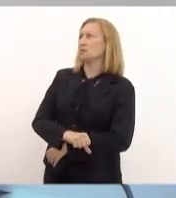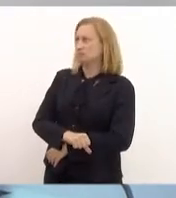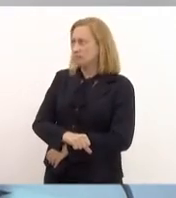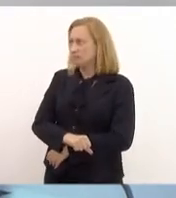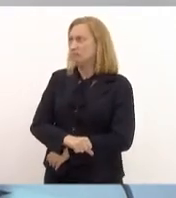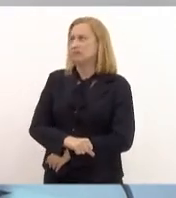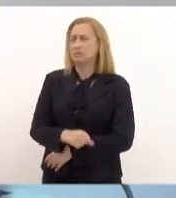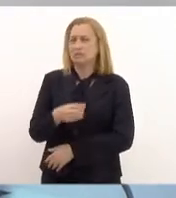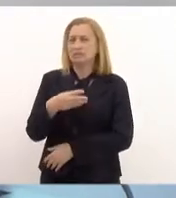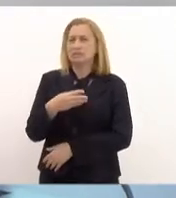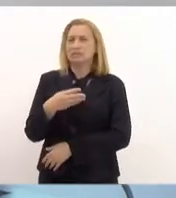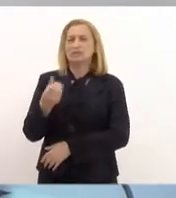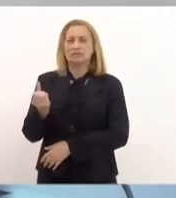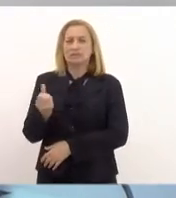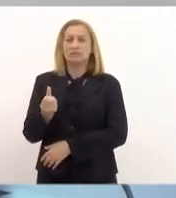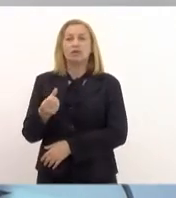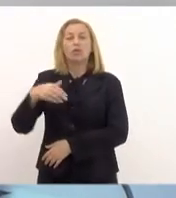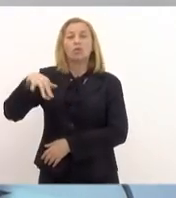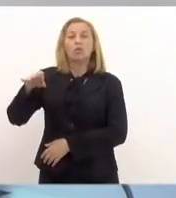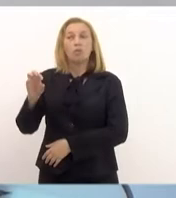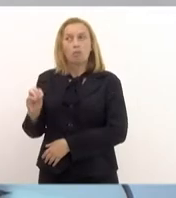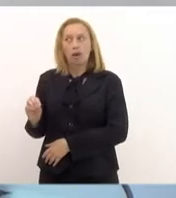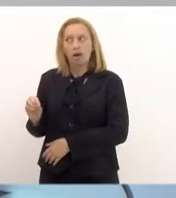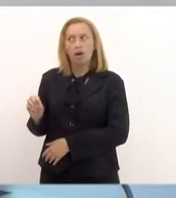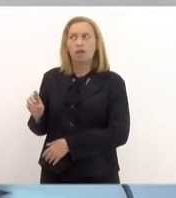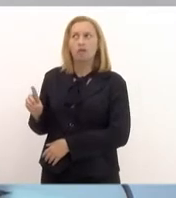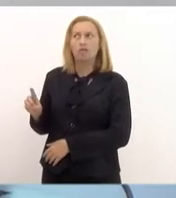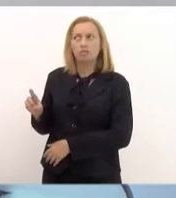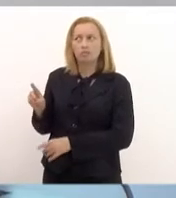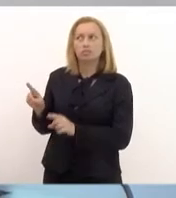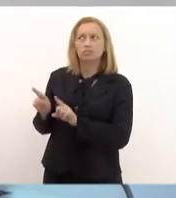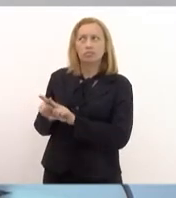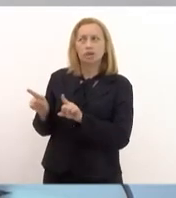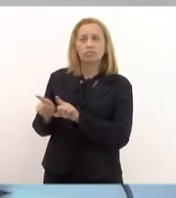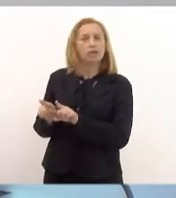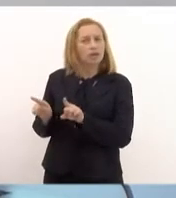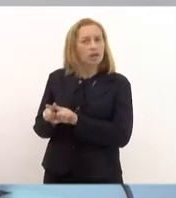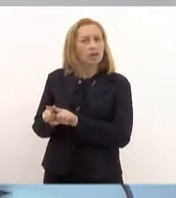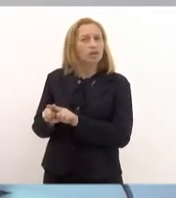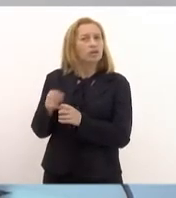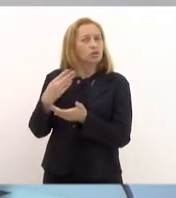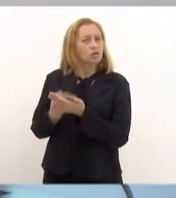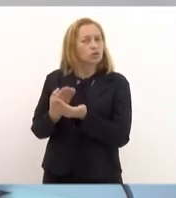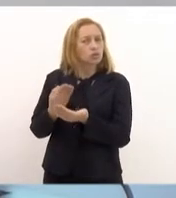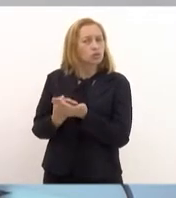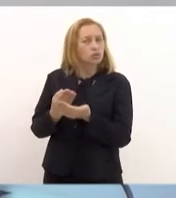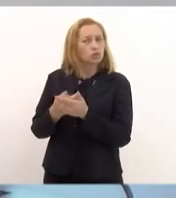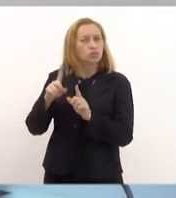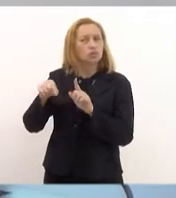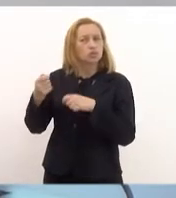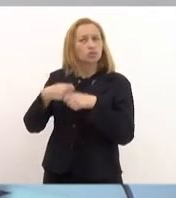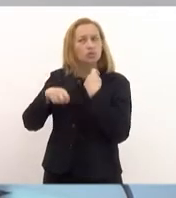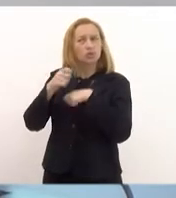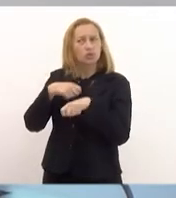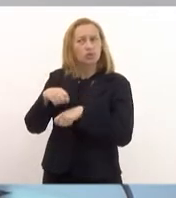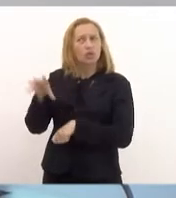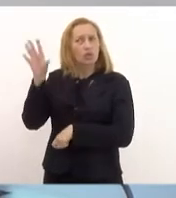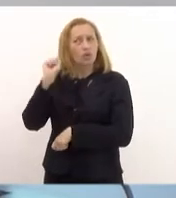46. O Mauro Osório também, segunda, como é um estudioso da nossa economia, já ouviu falar